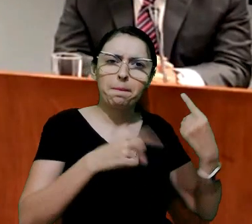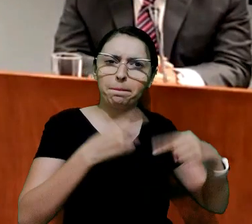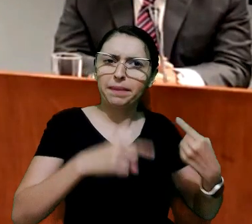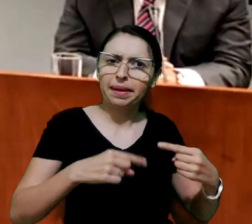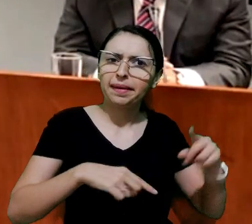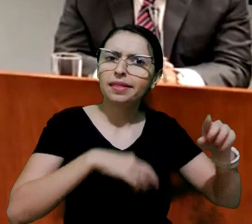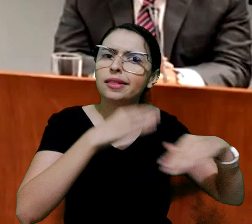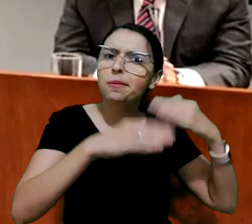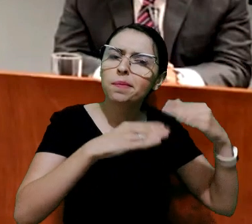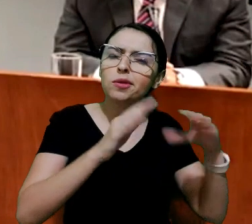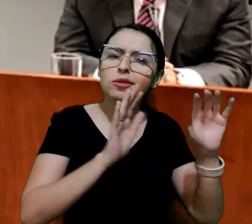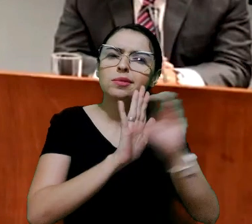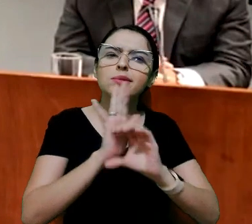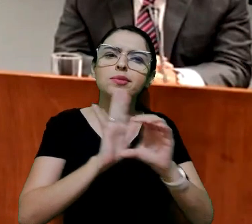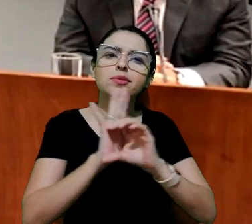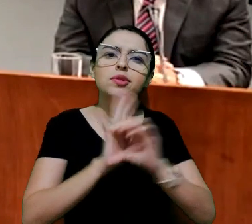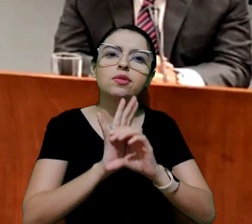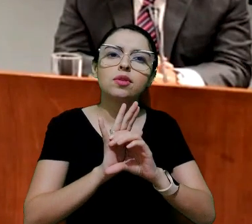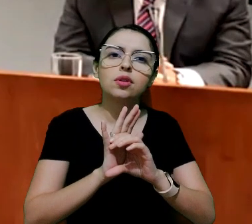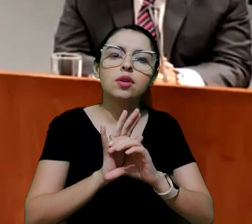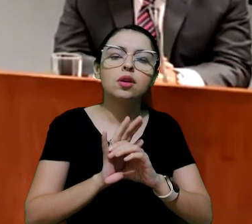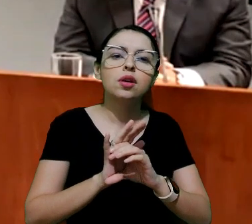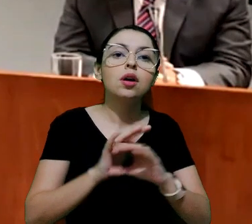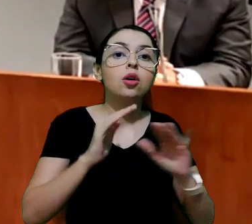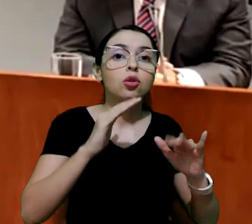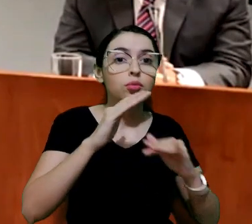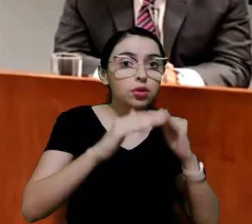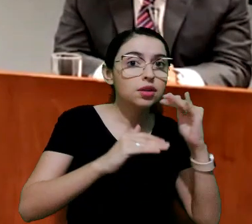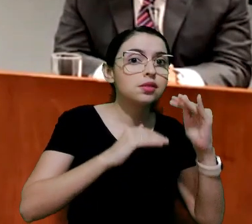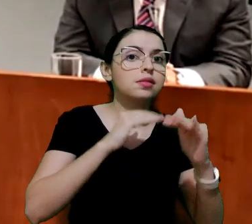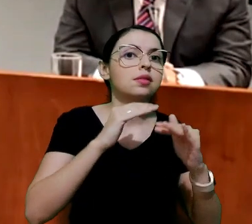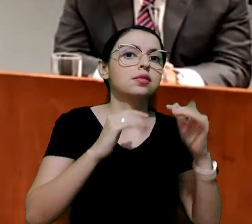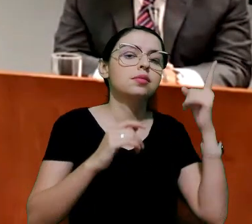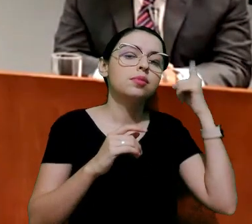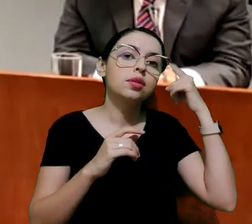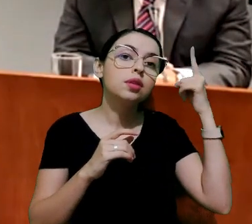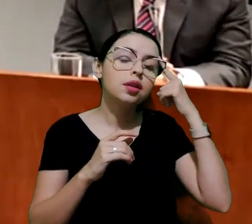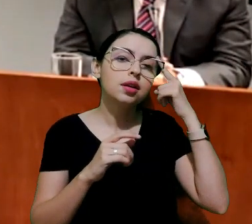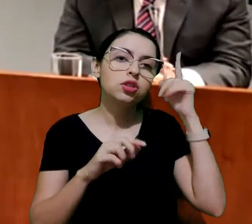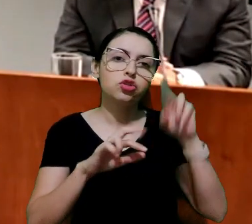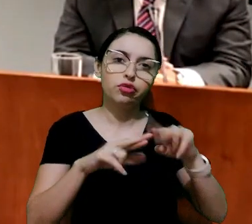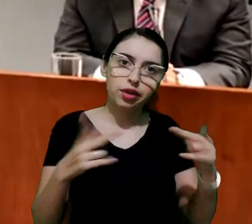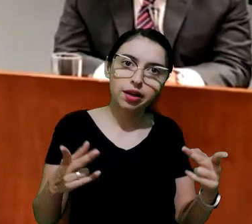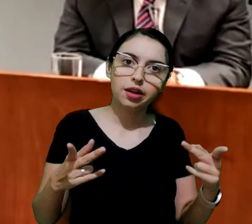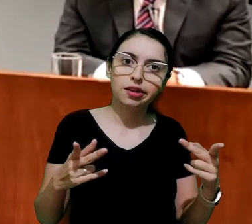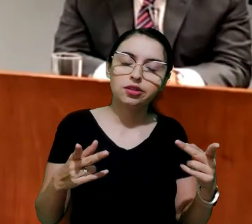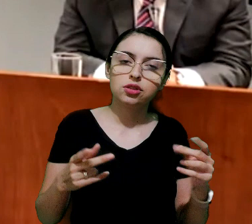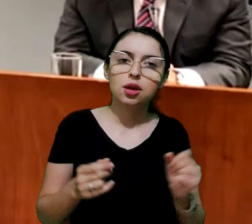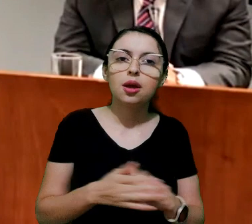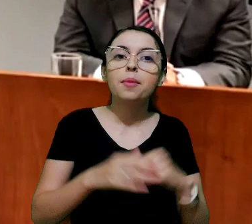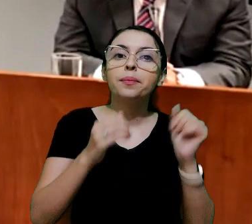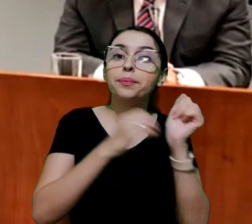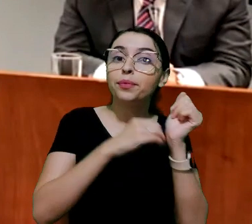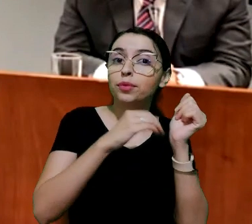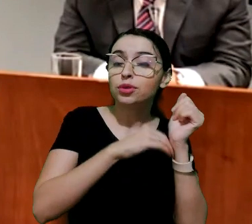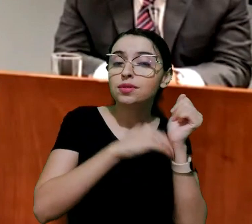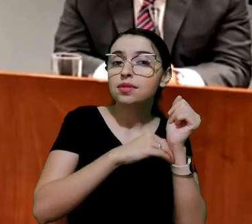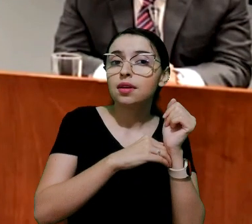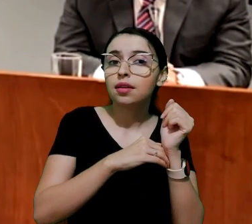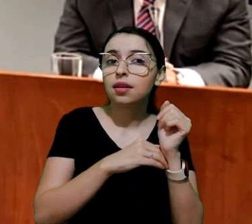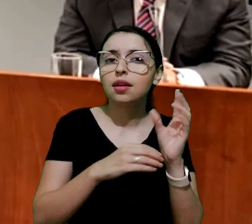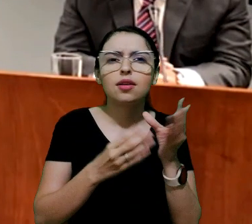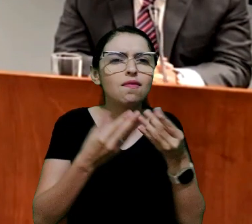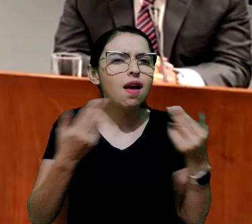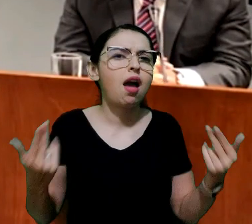e civil. Briga depois. Porque no processo as coisas têm uma outra